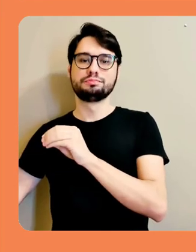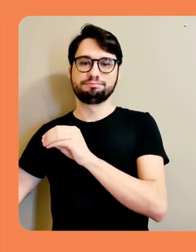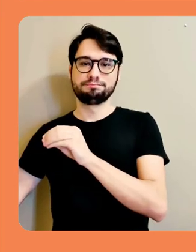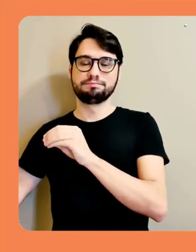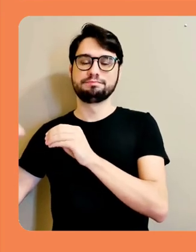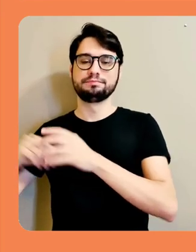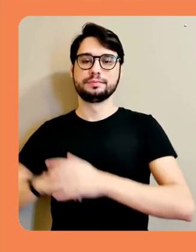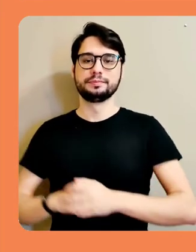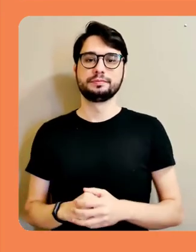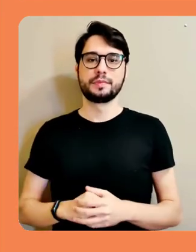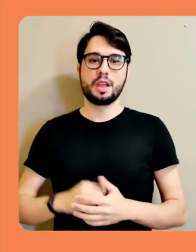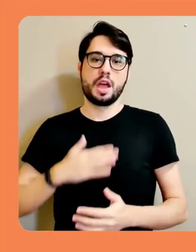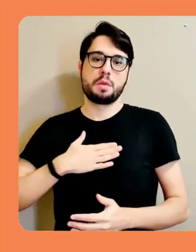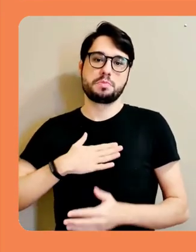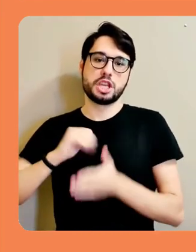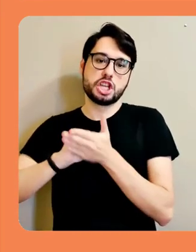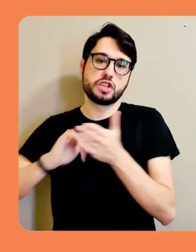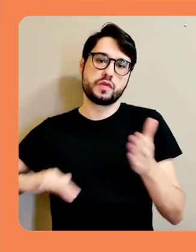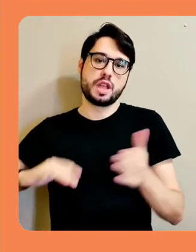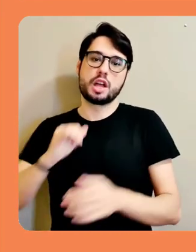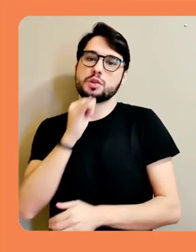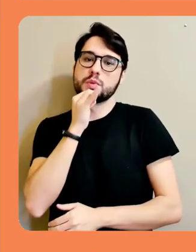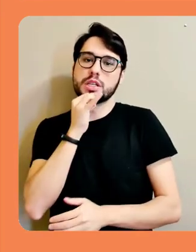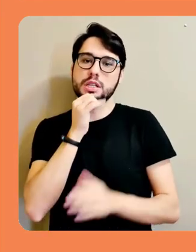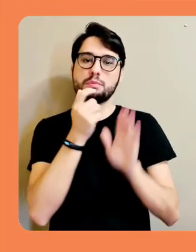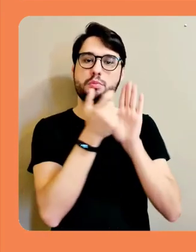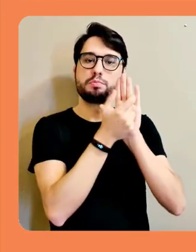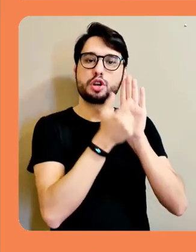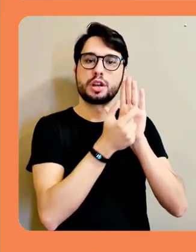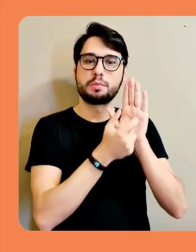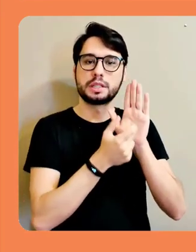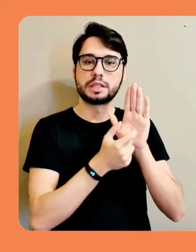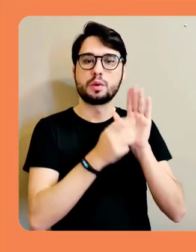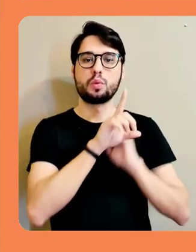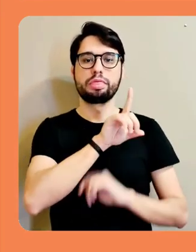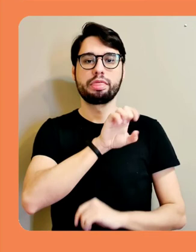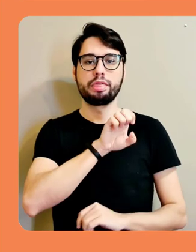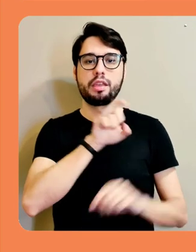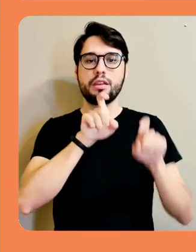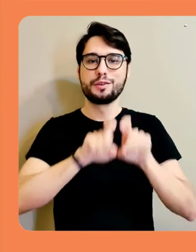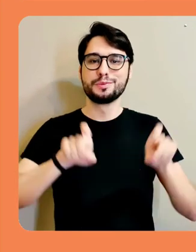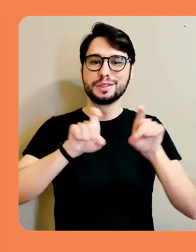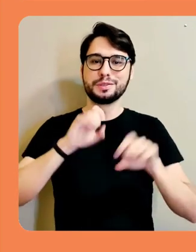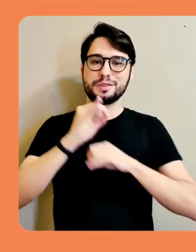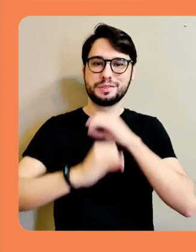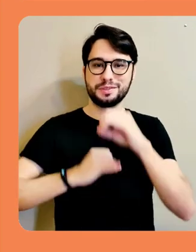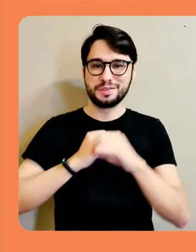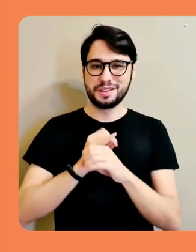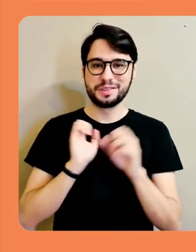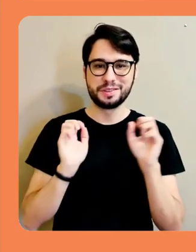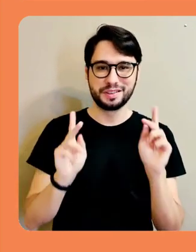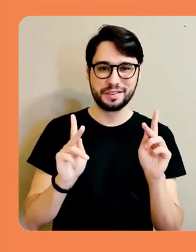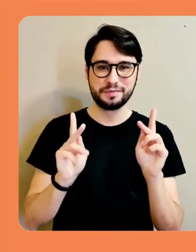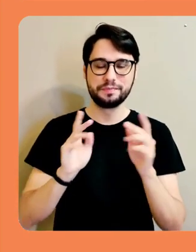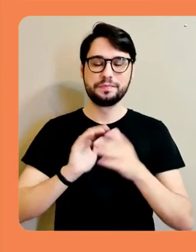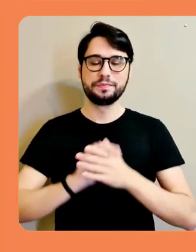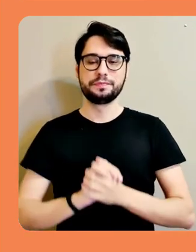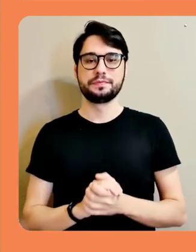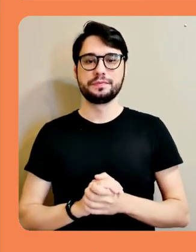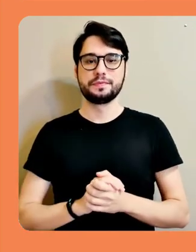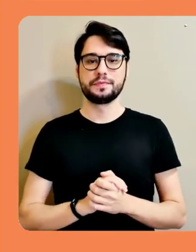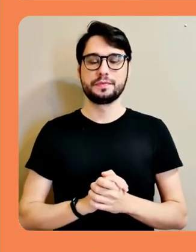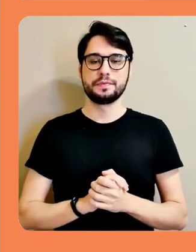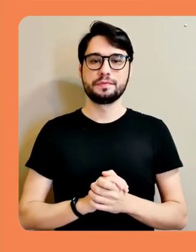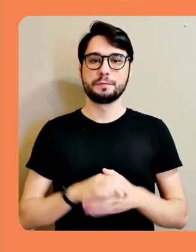queria Então essa nota vinculada a minha atividade programação de computadores online dentro do mundo